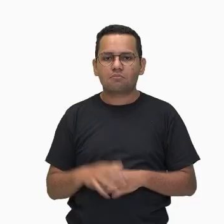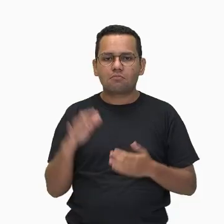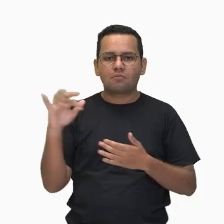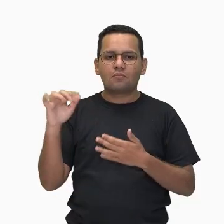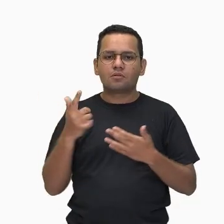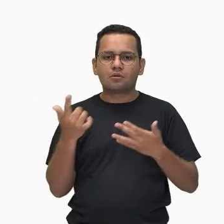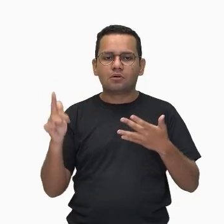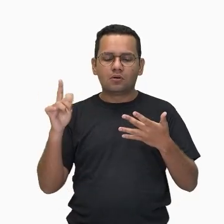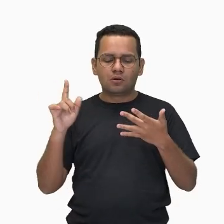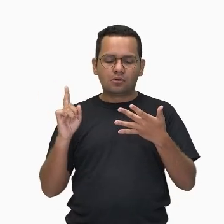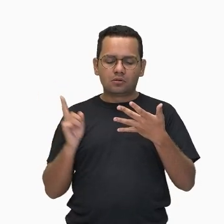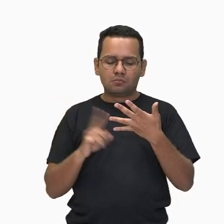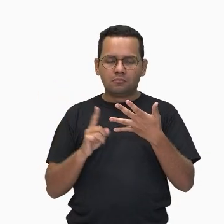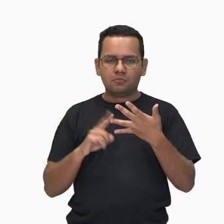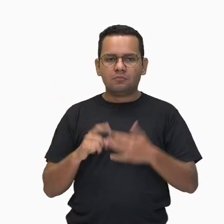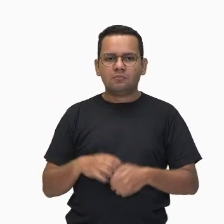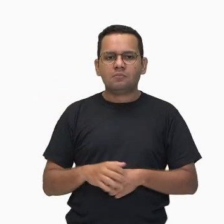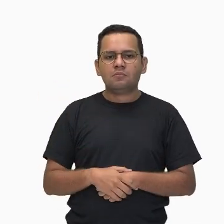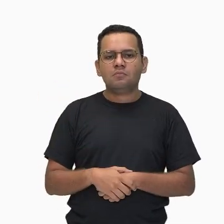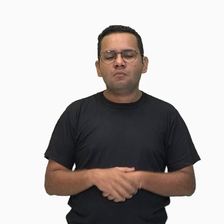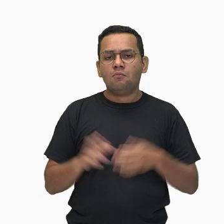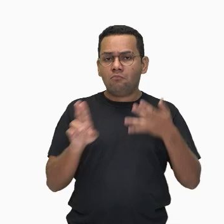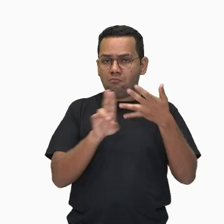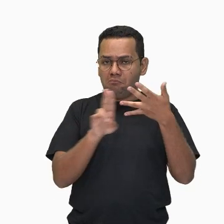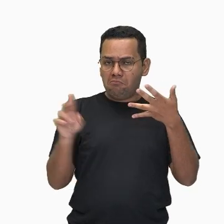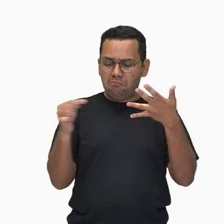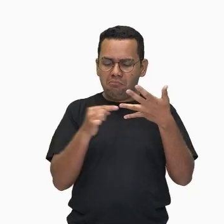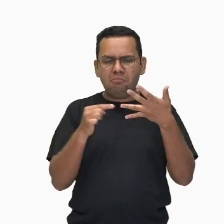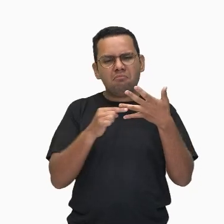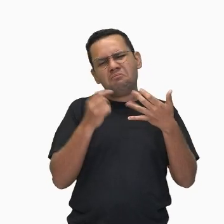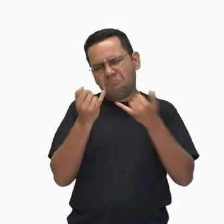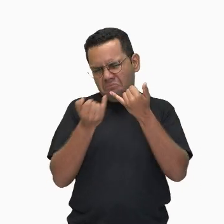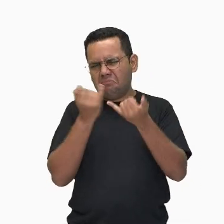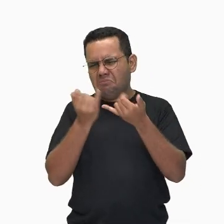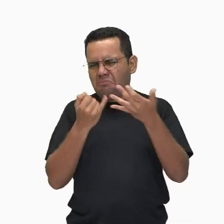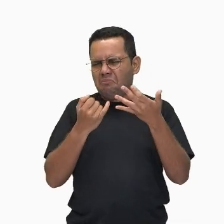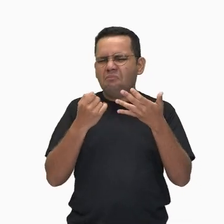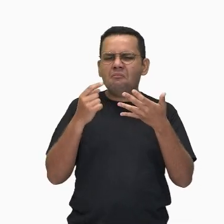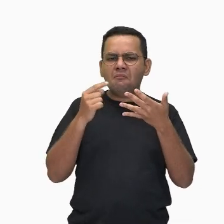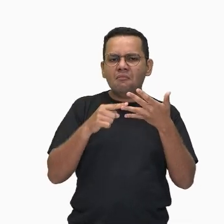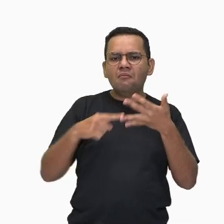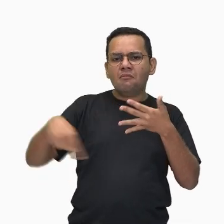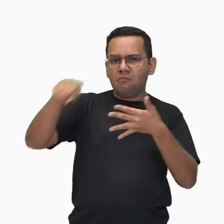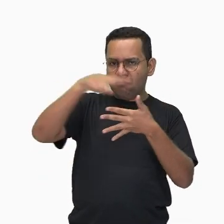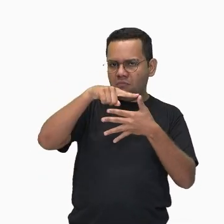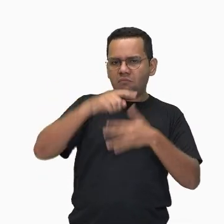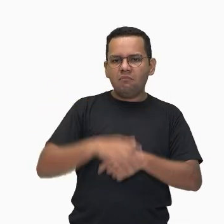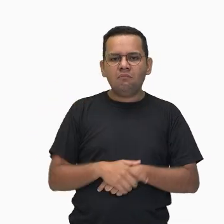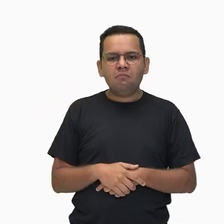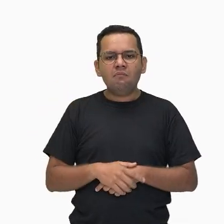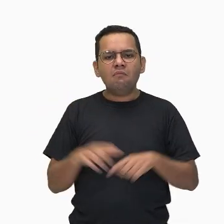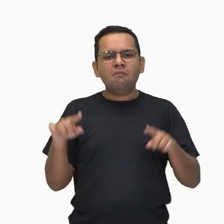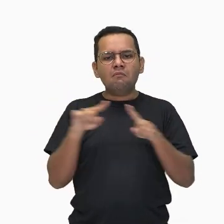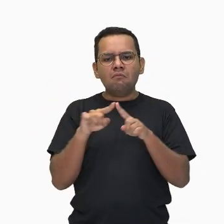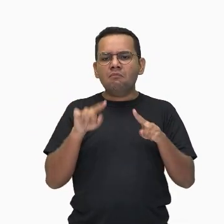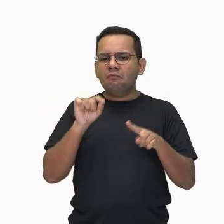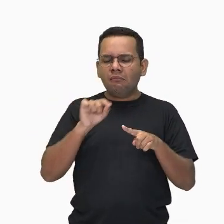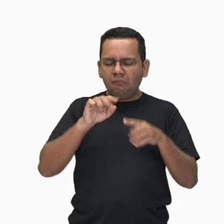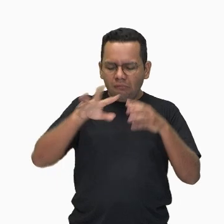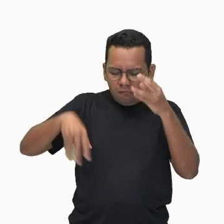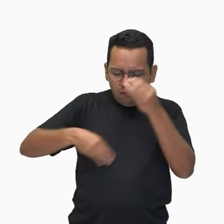a sedimentação. Similar à decantação, só que ela envolve a adição de um agente